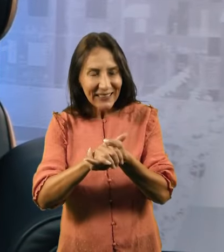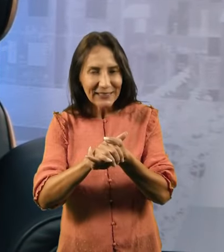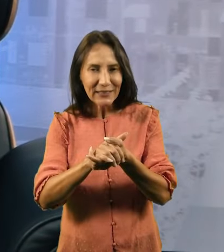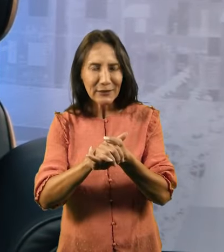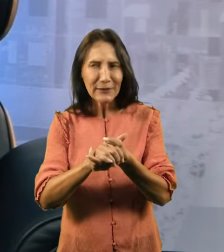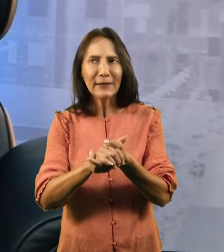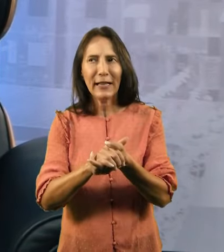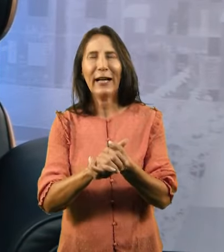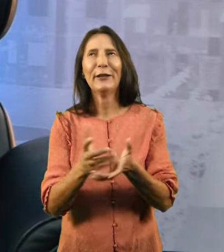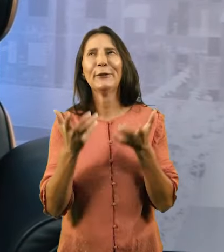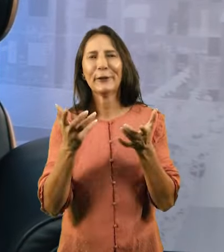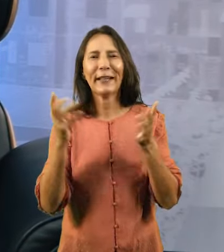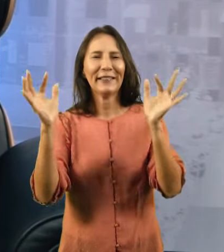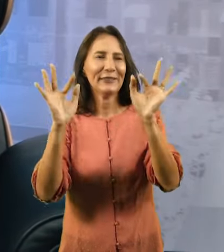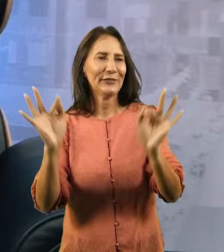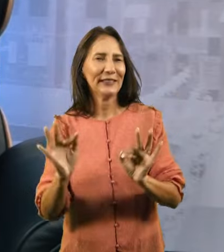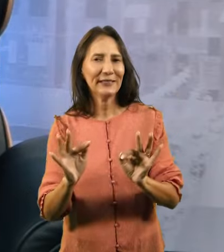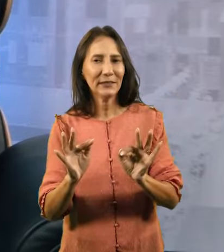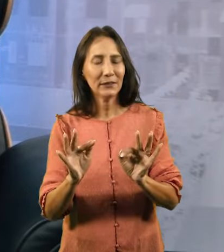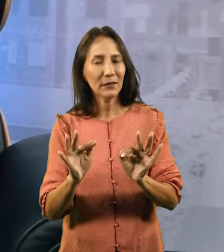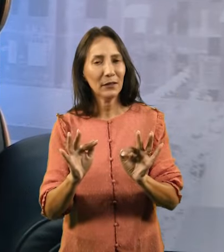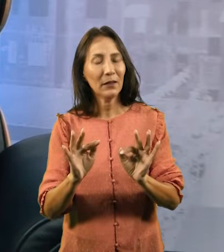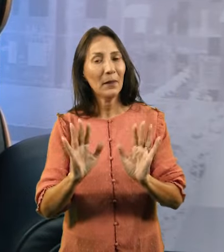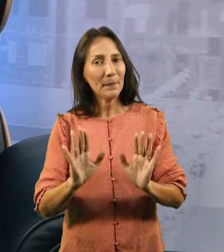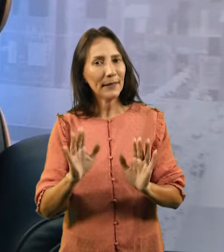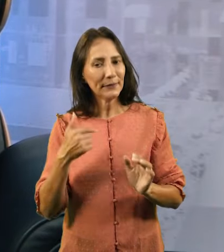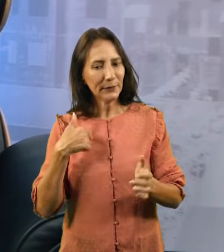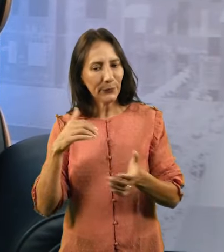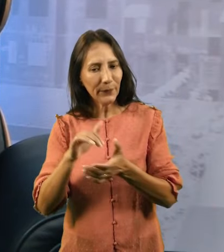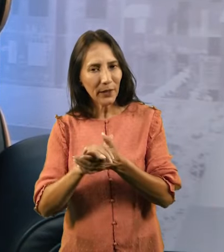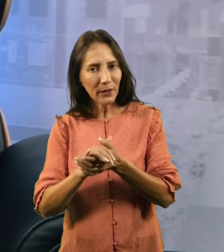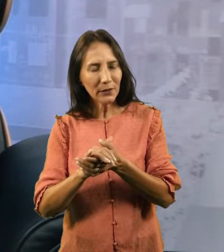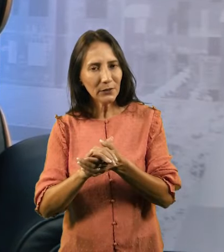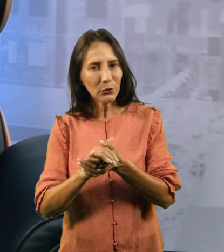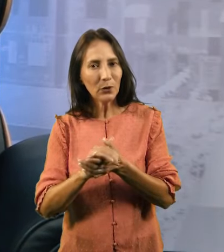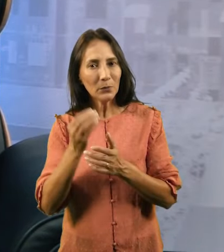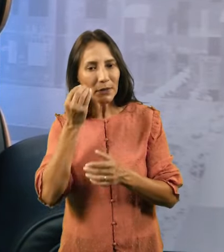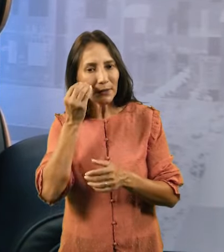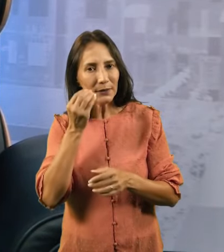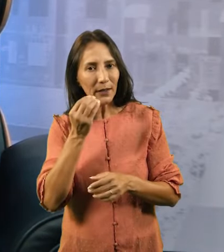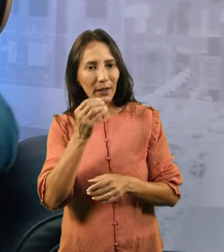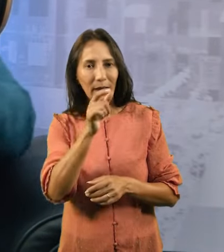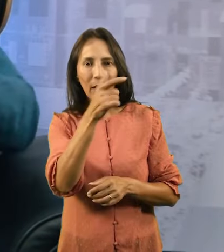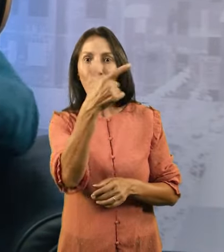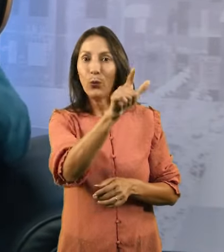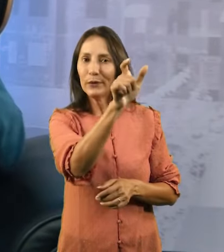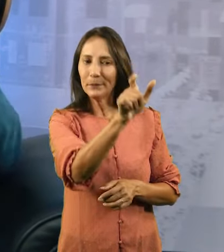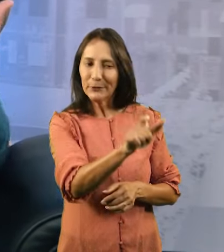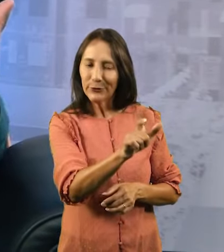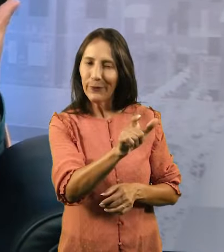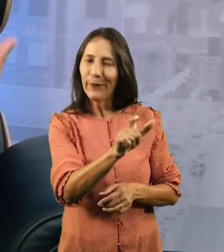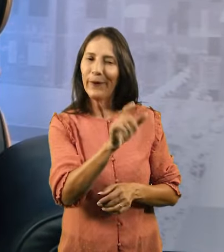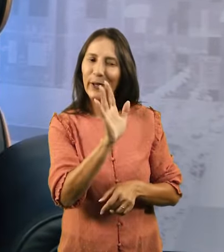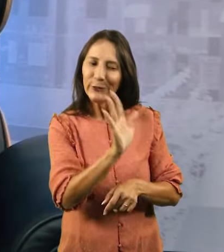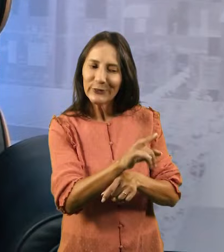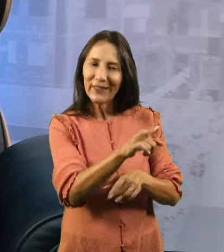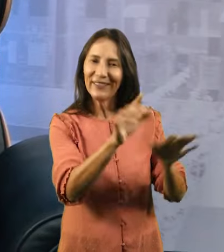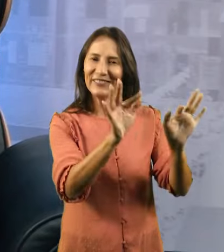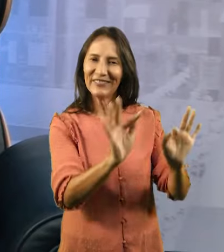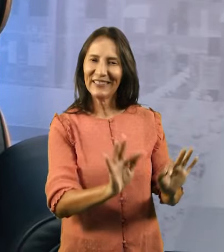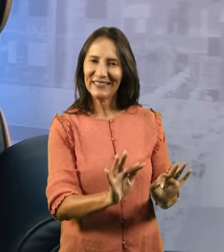assim. Eu caso também para fazer alguém feliz. Então eu tenho que ter uma